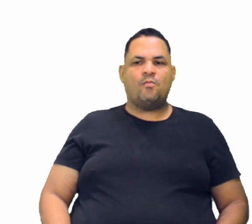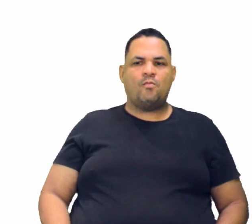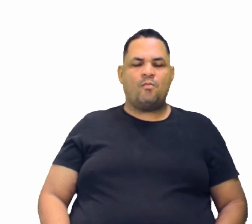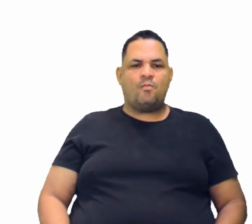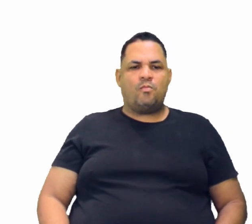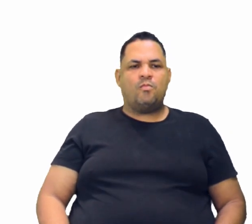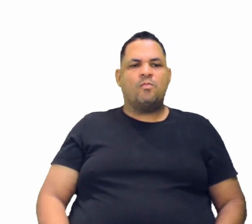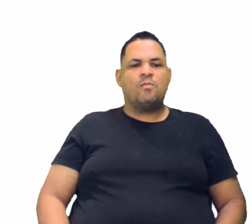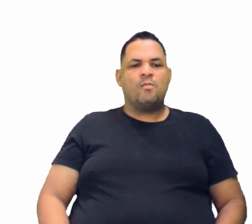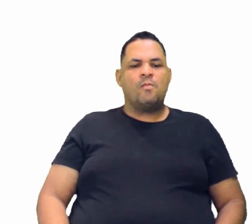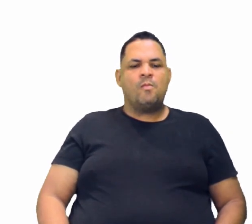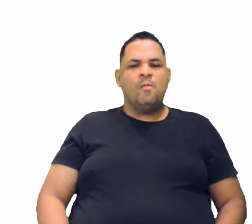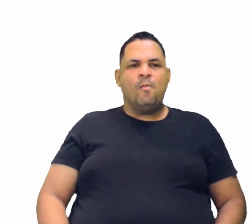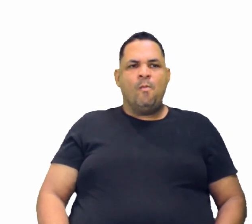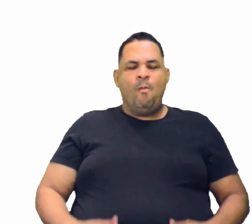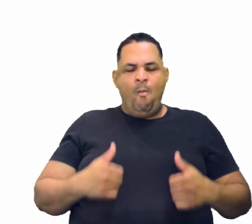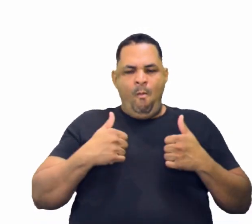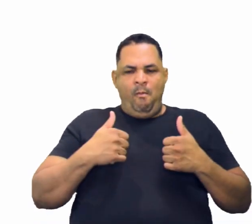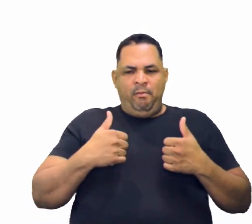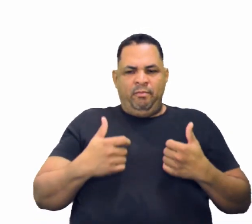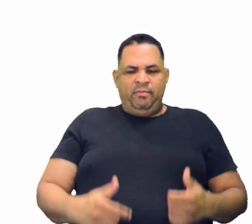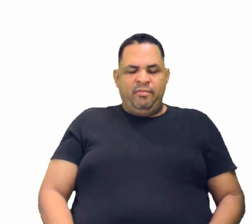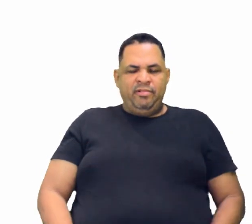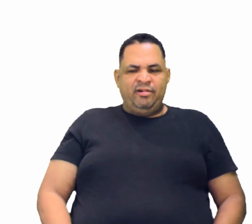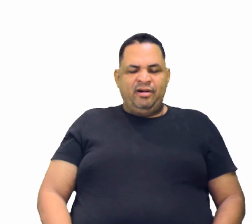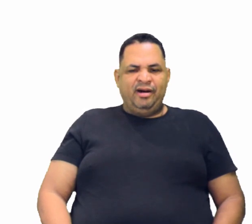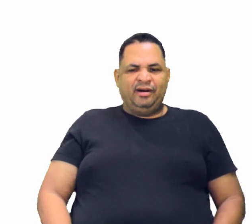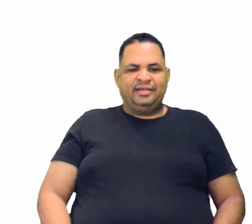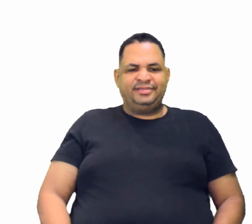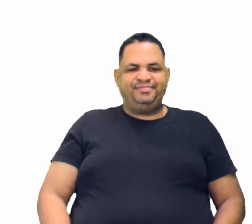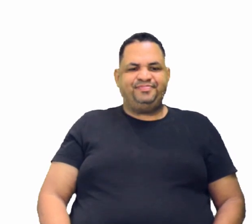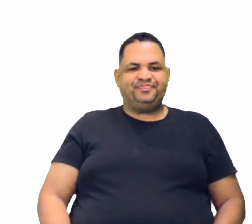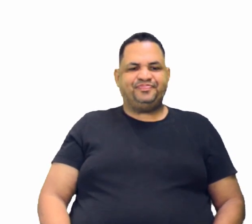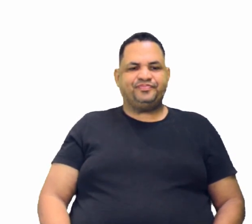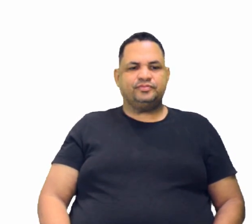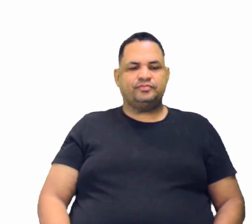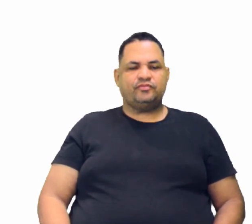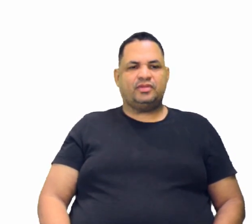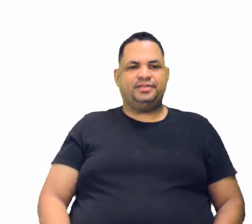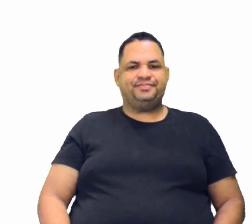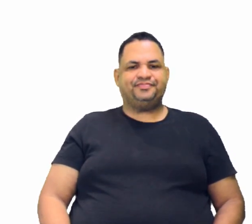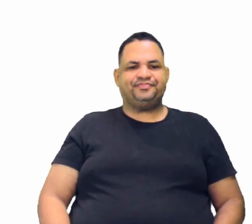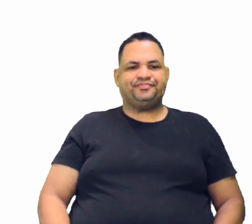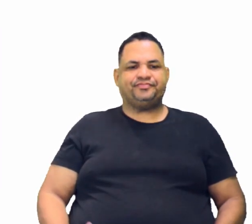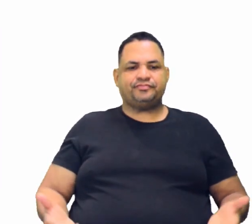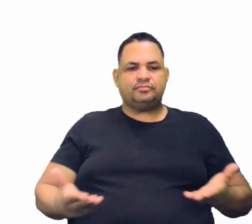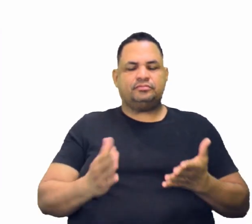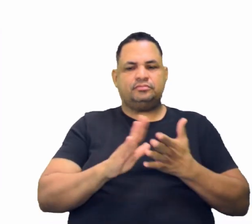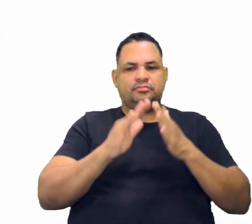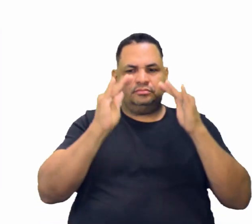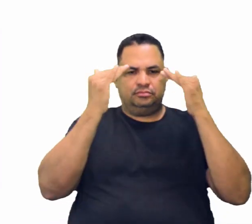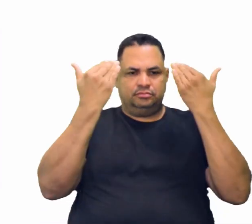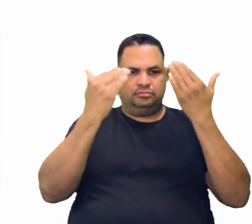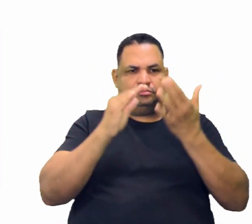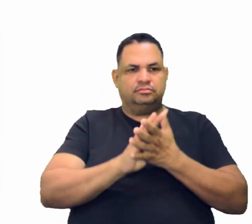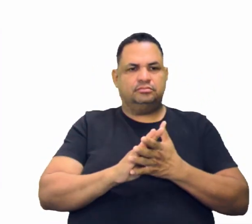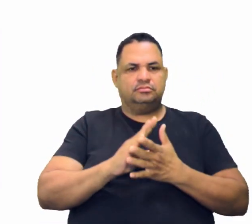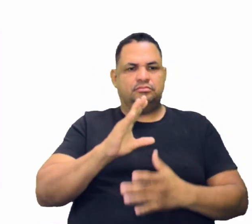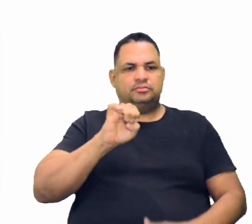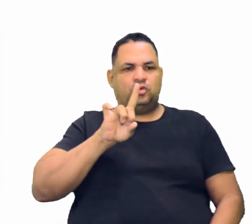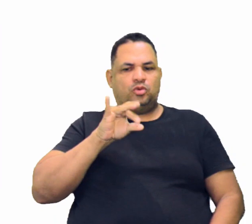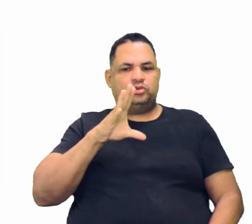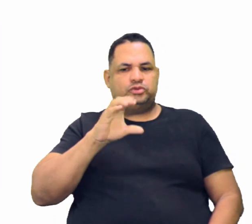entender. Beleza? Vamos ver mais outra, amadinho. Agora preste atenção. Em